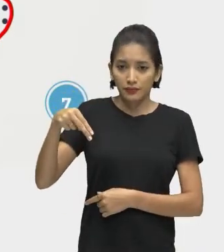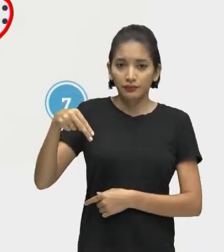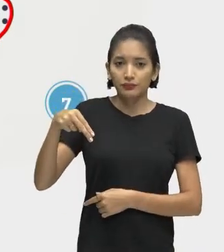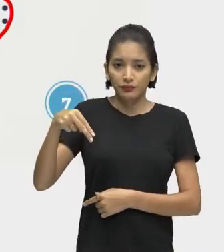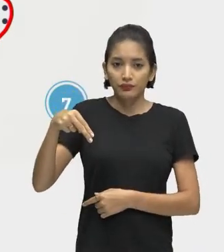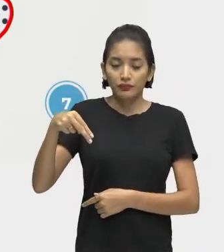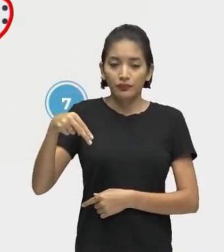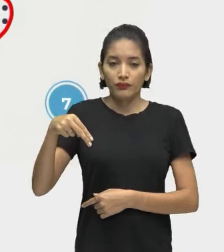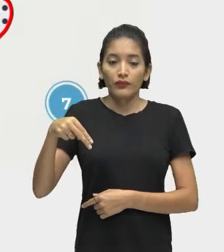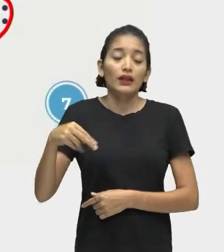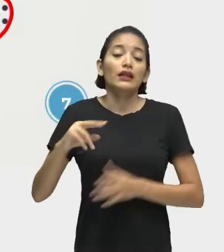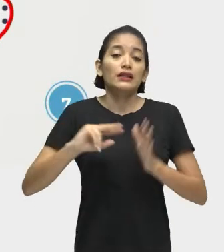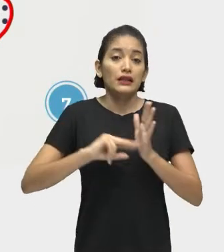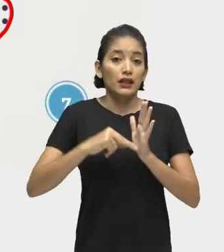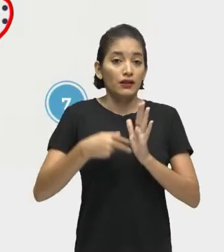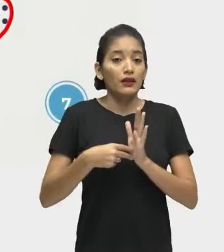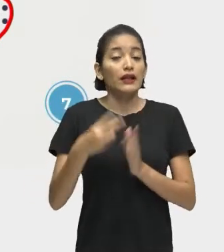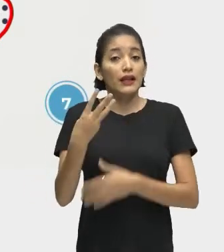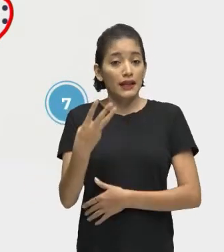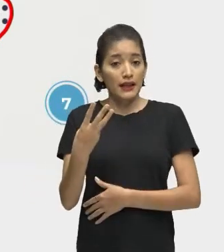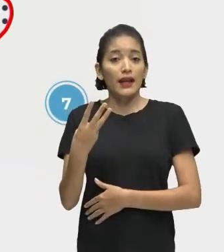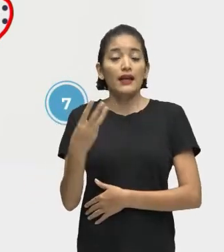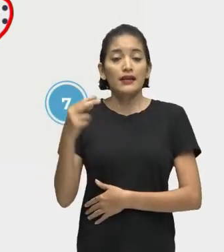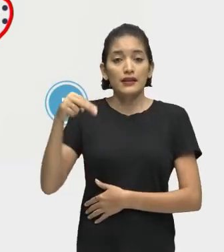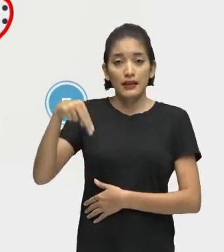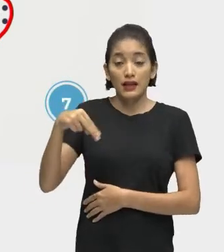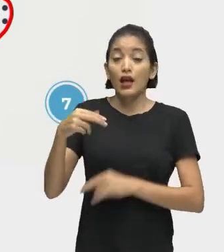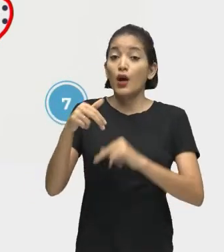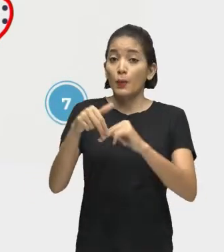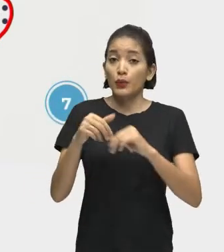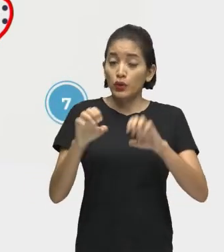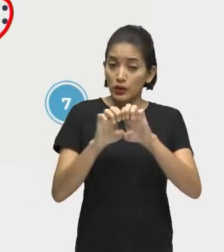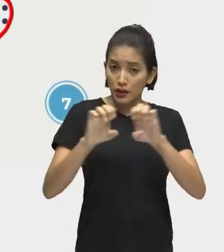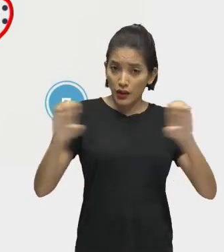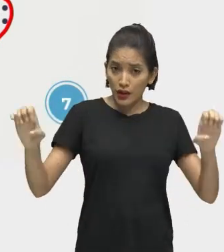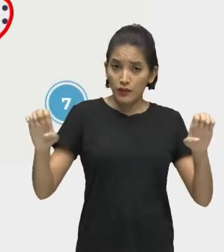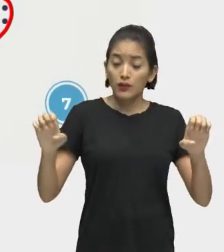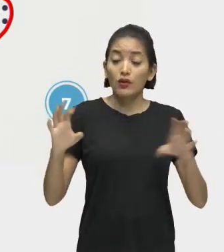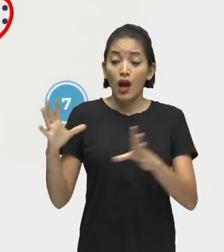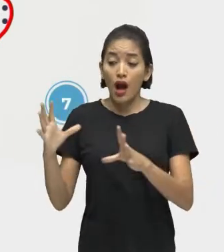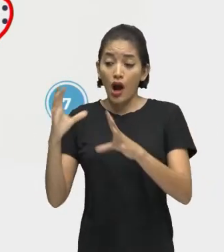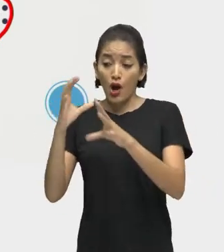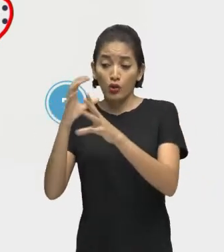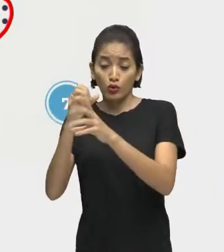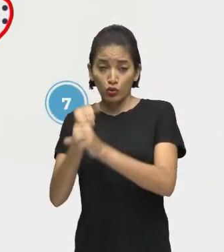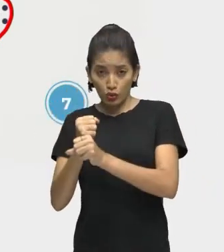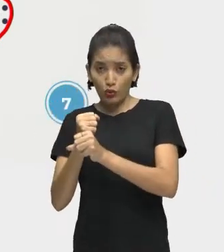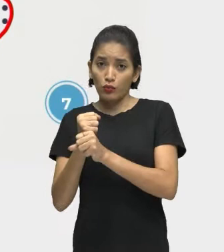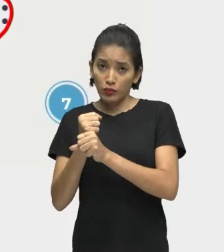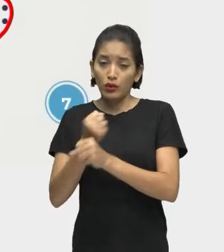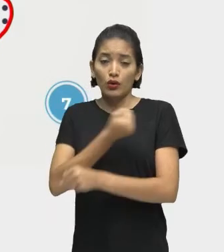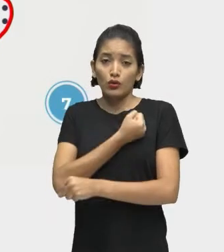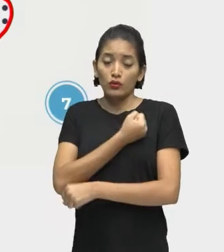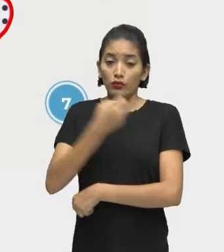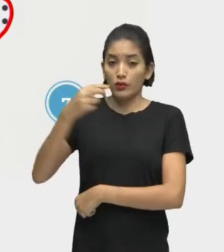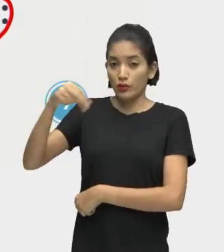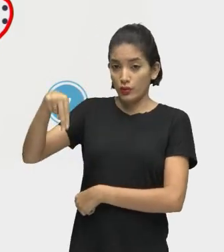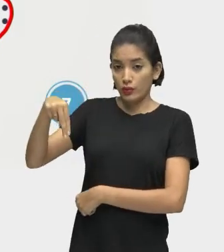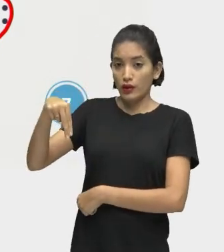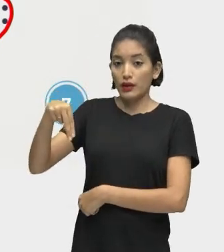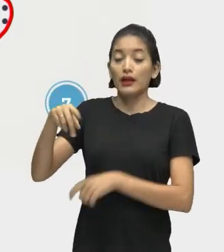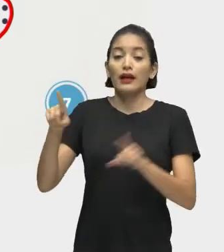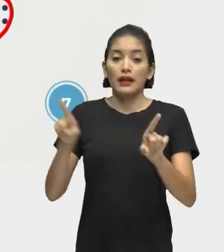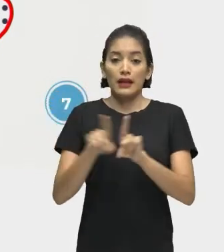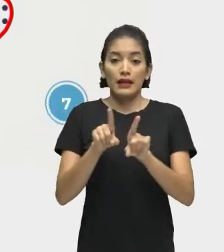seja, 3n. Por isso que a expressão que representa a soma do número n com